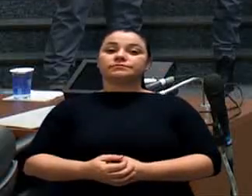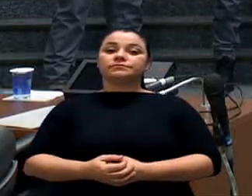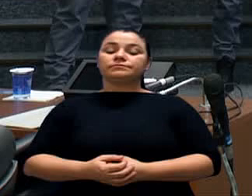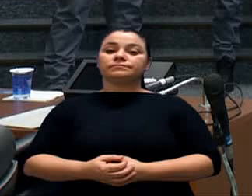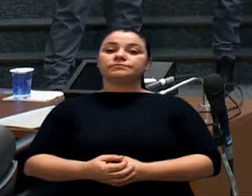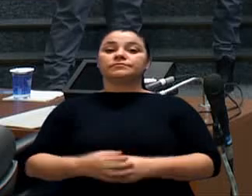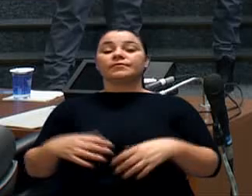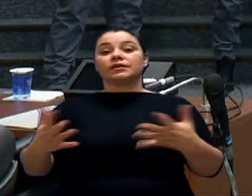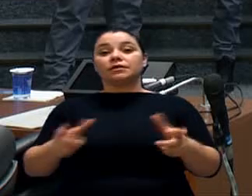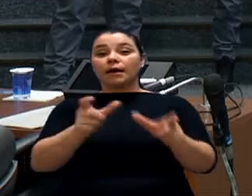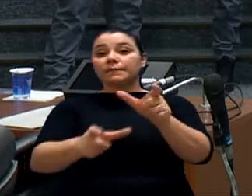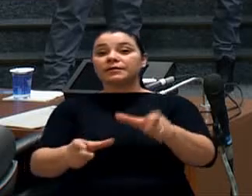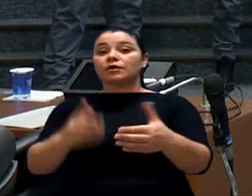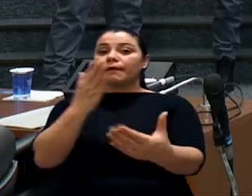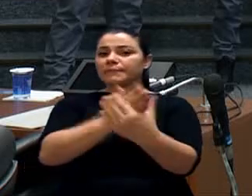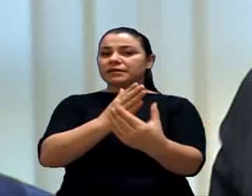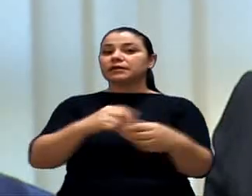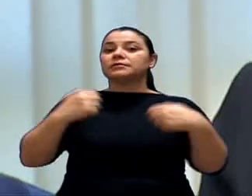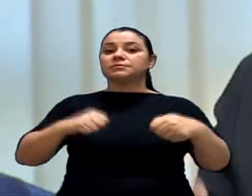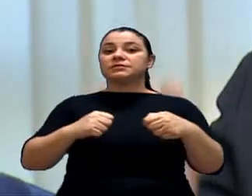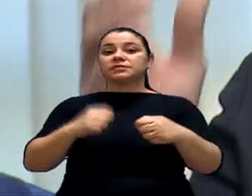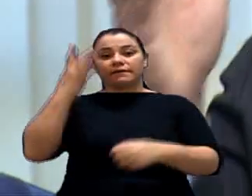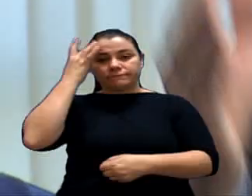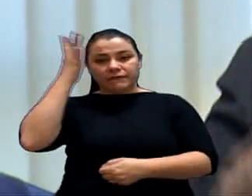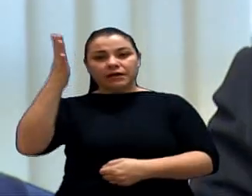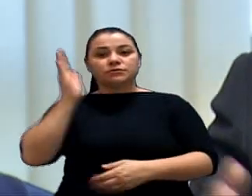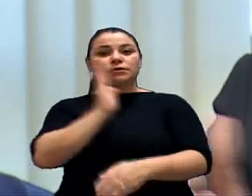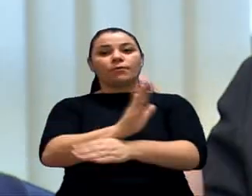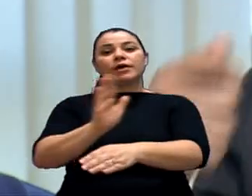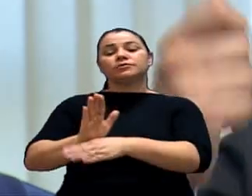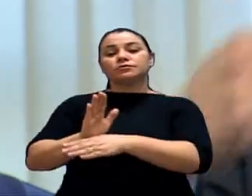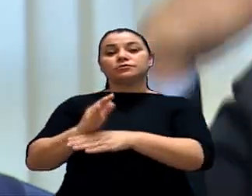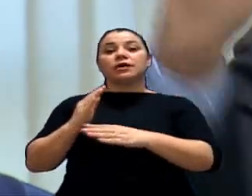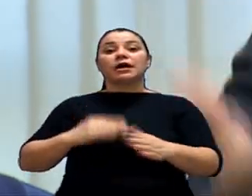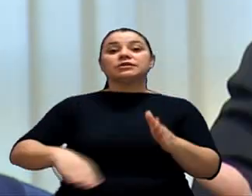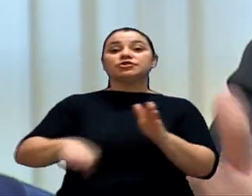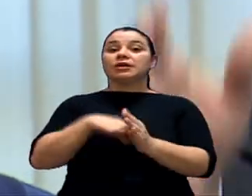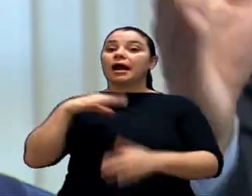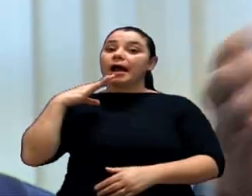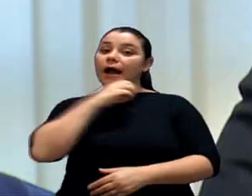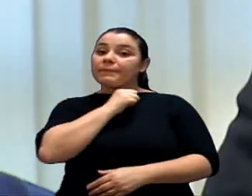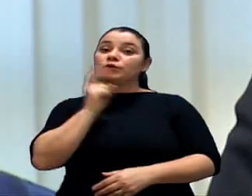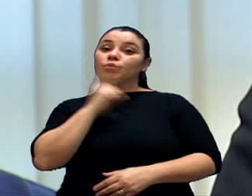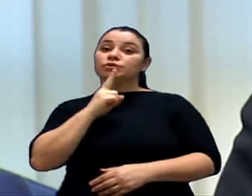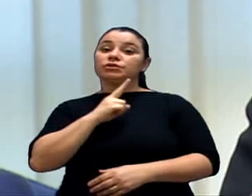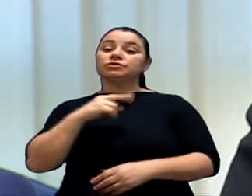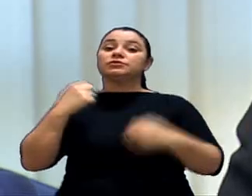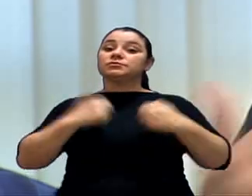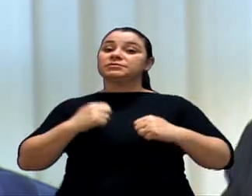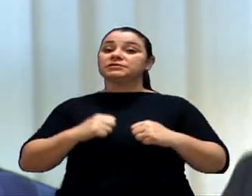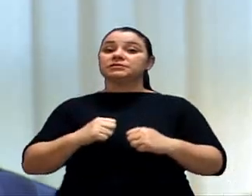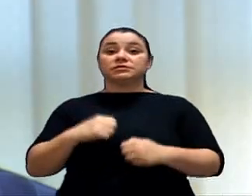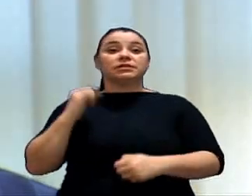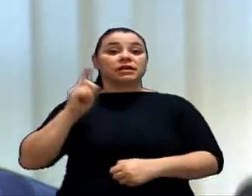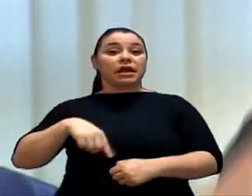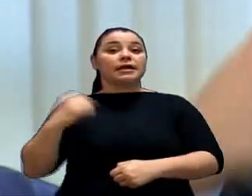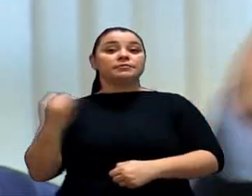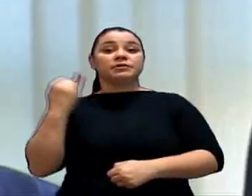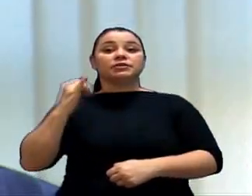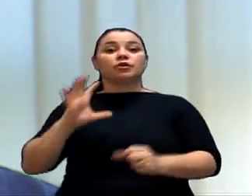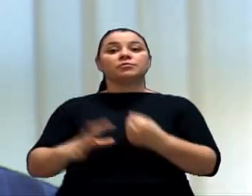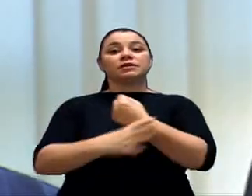atender aquele que não faça ocorrência, mas que facilite o atendimento e chegue mais rápido aquilo que é necessário. Porque segurança pública,